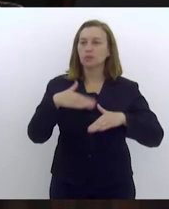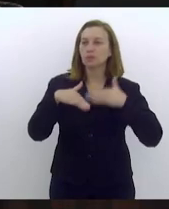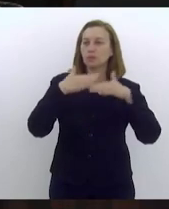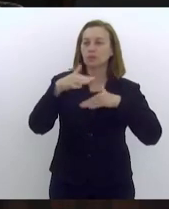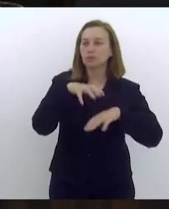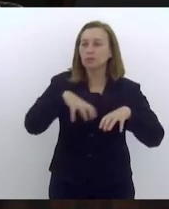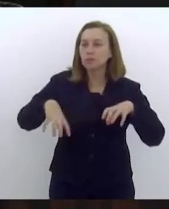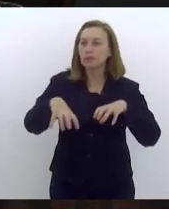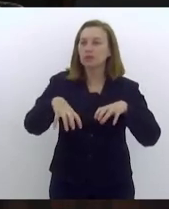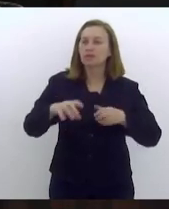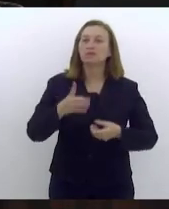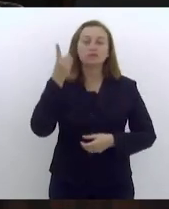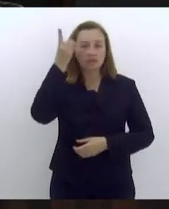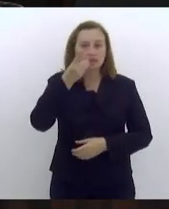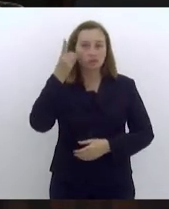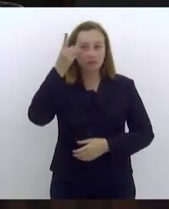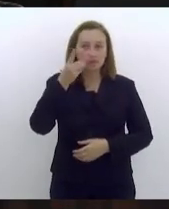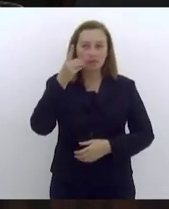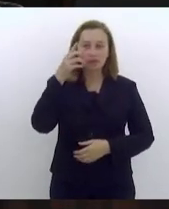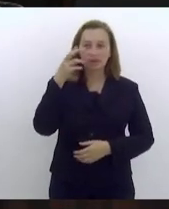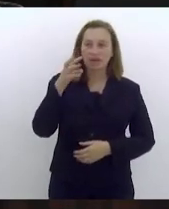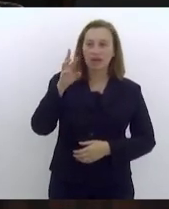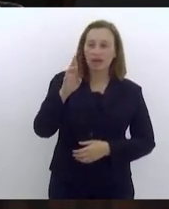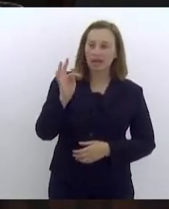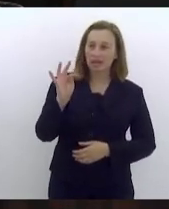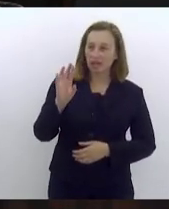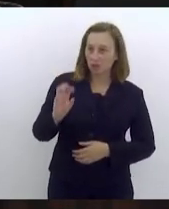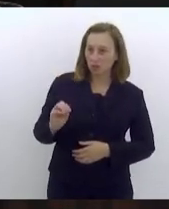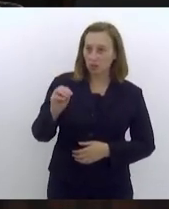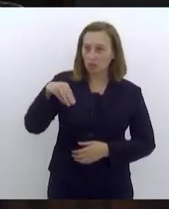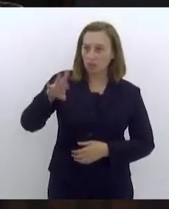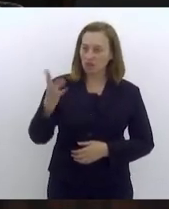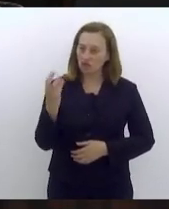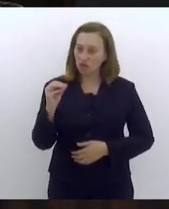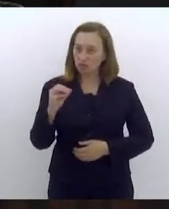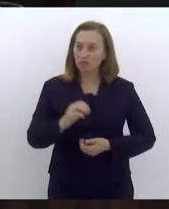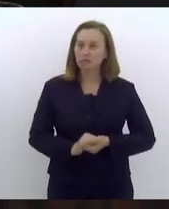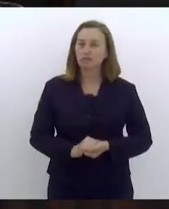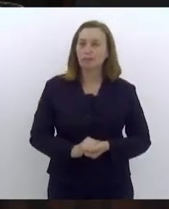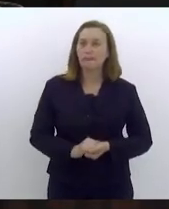Regional, deputado Renato Machado.